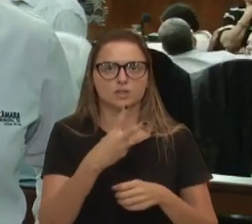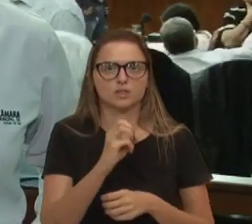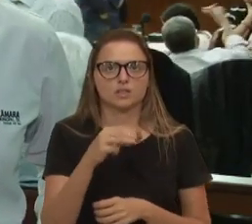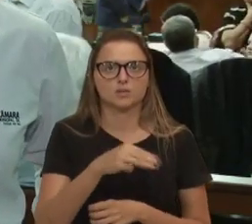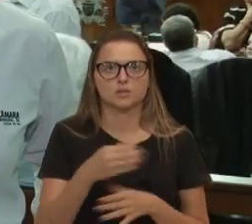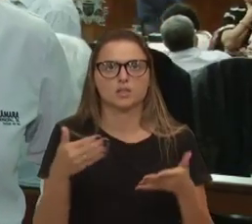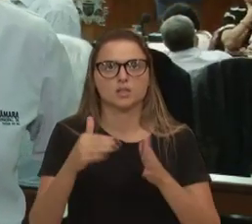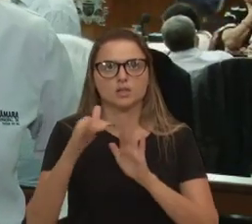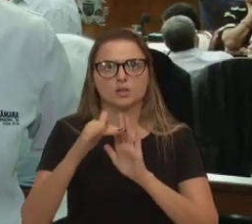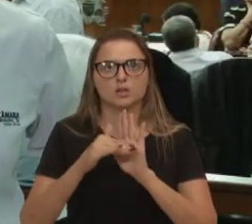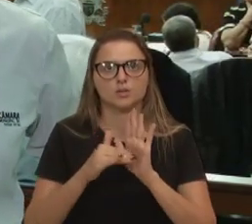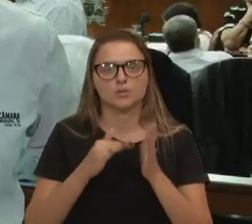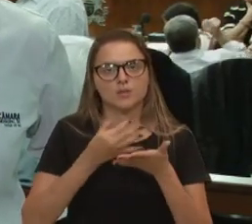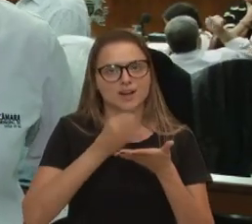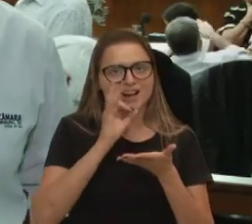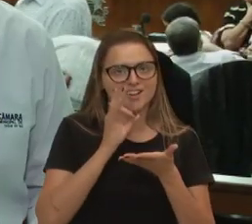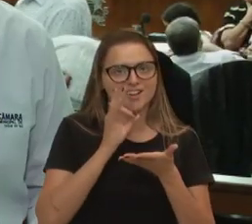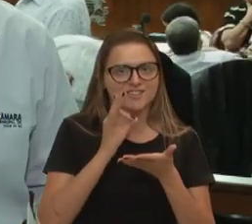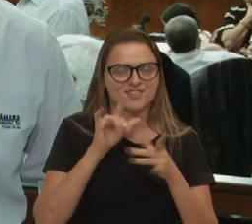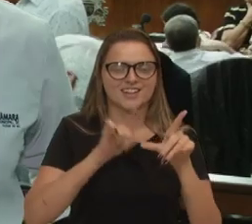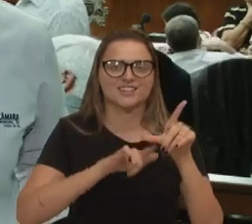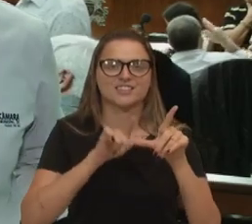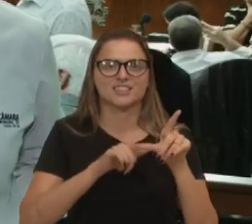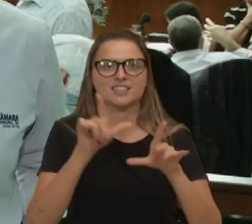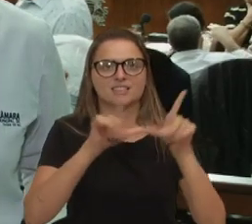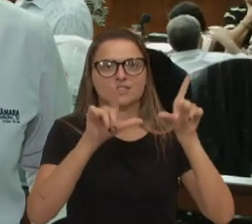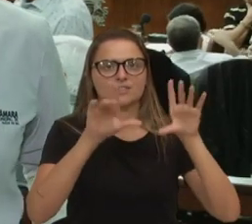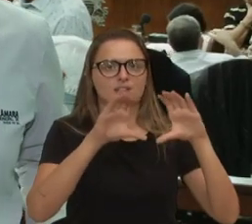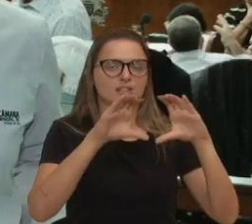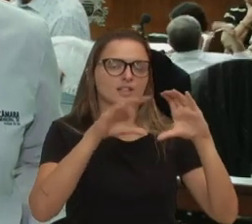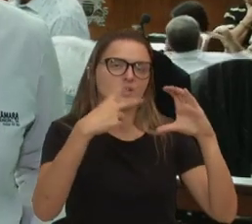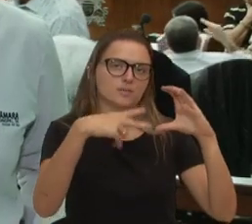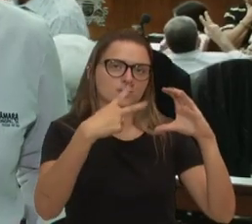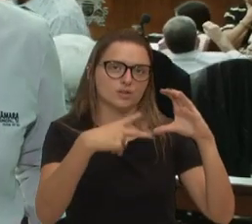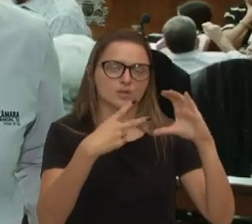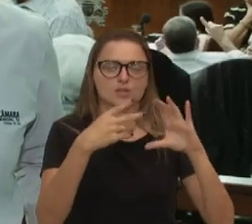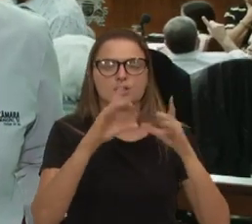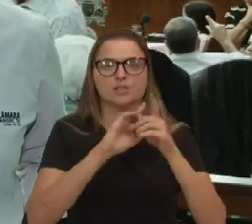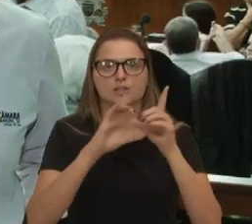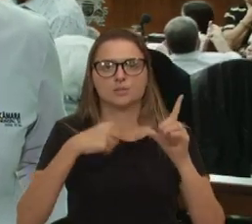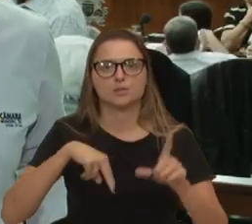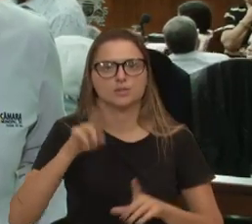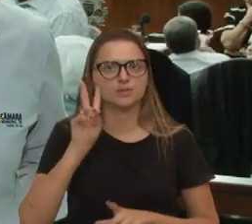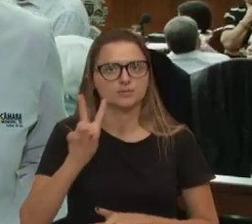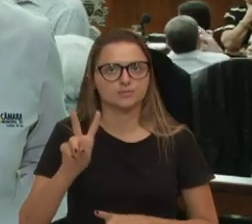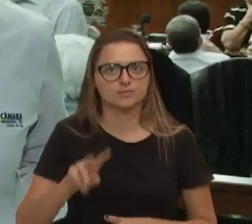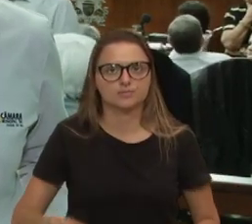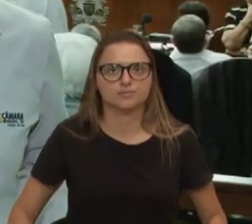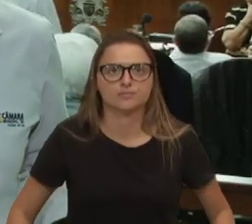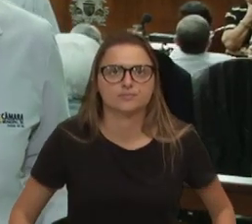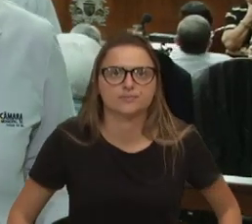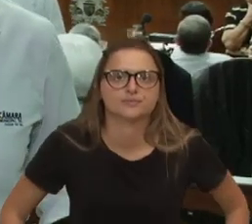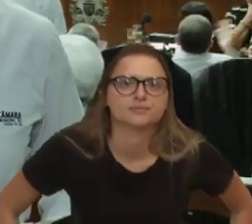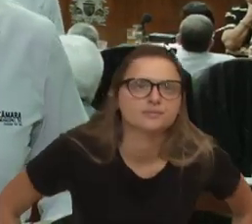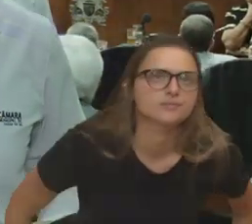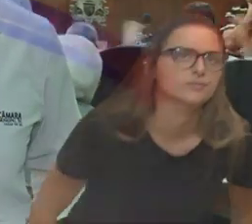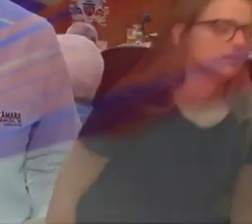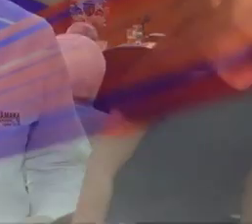agora com o programa Café com Letras. TV Câmara Caxias, democracia que a gente vê.